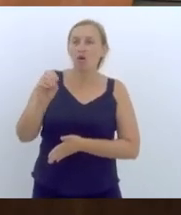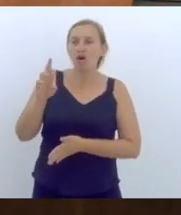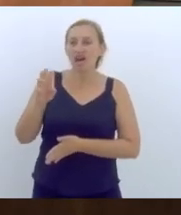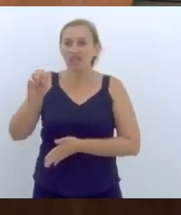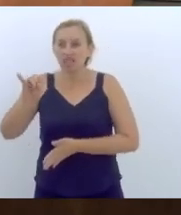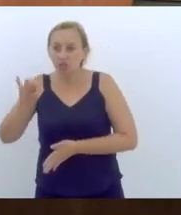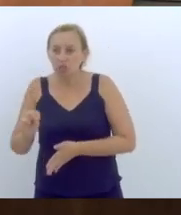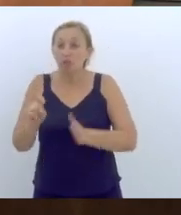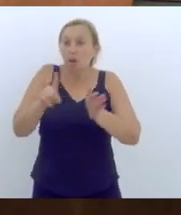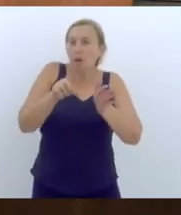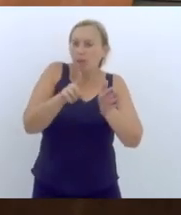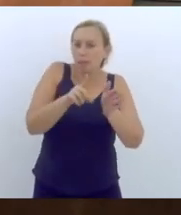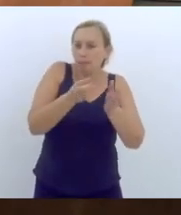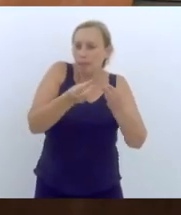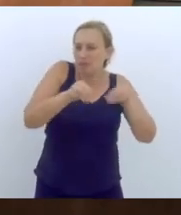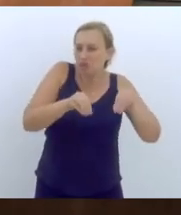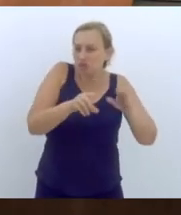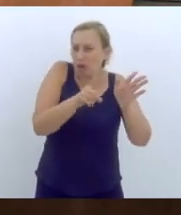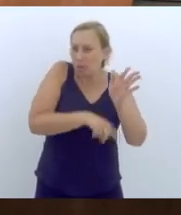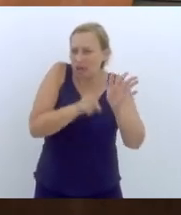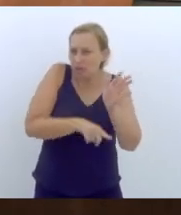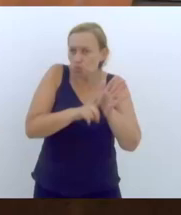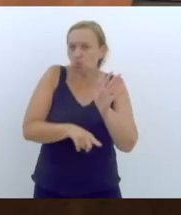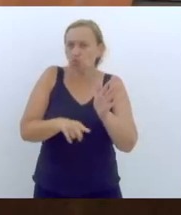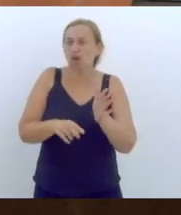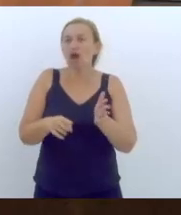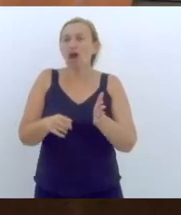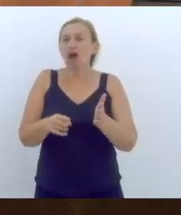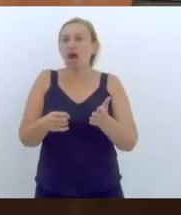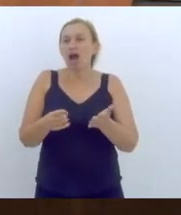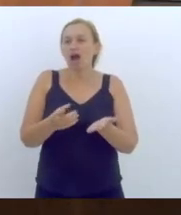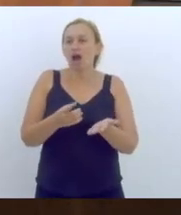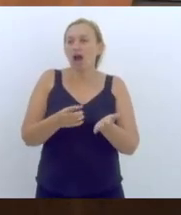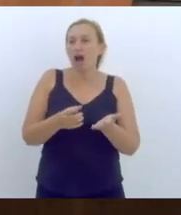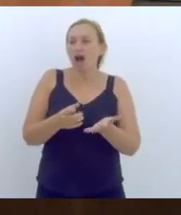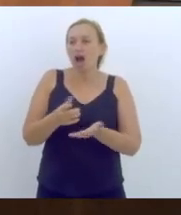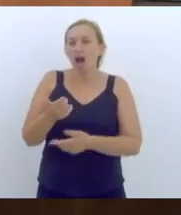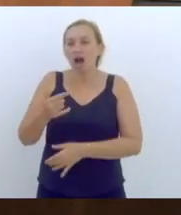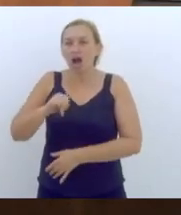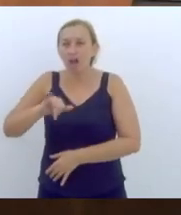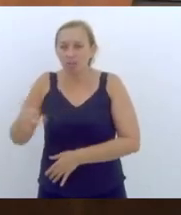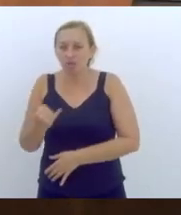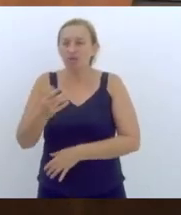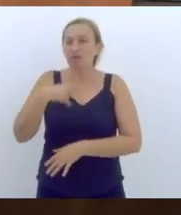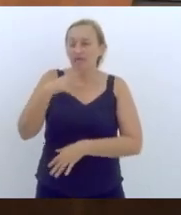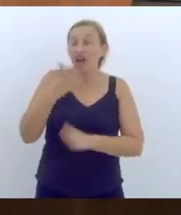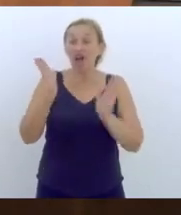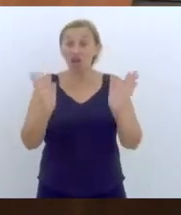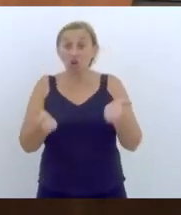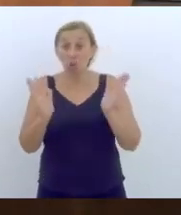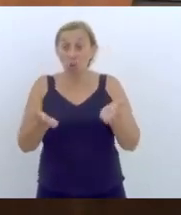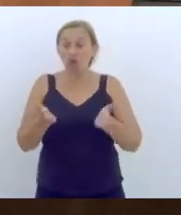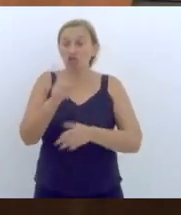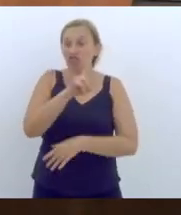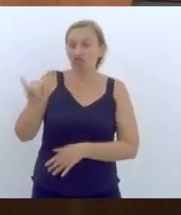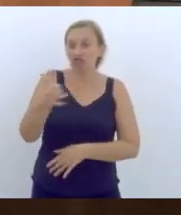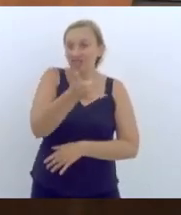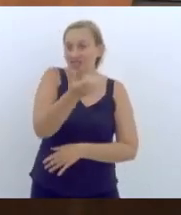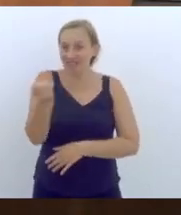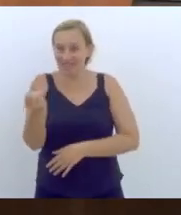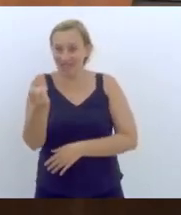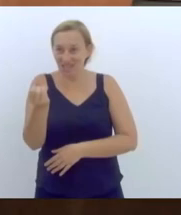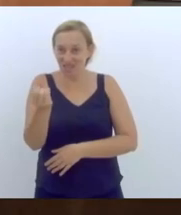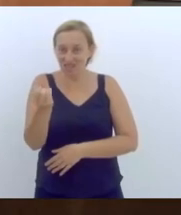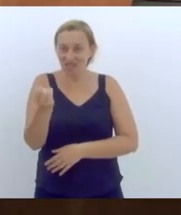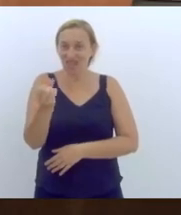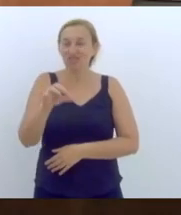agressivos ao meio ambiente. E eu aproveito esse ensejo para destacar que hoje, dia 16 de março, é